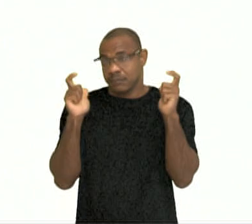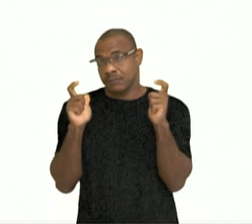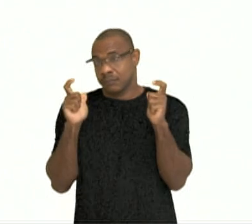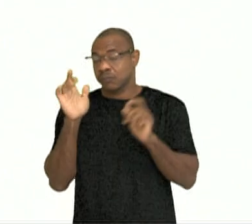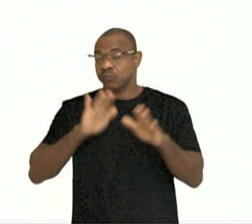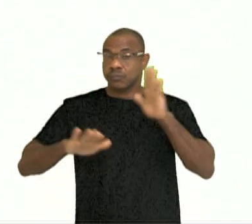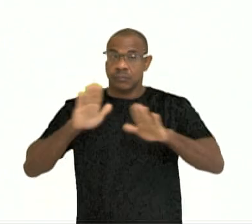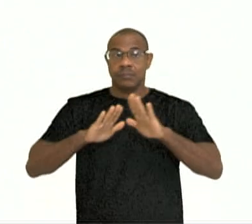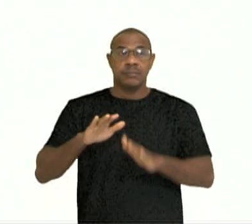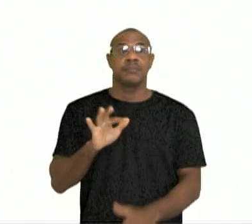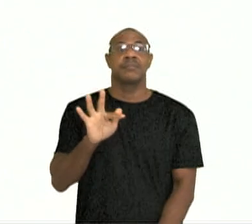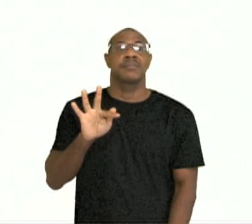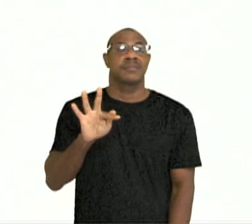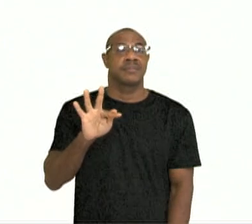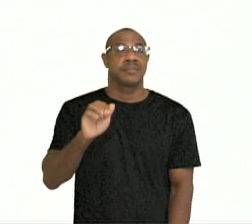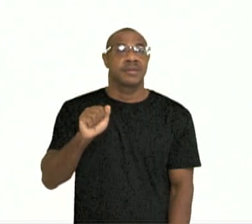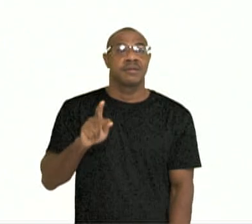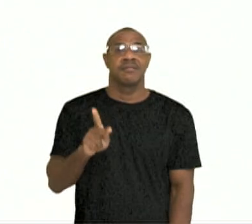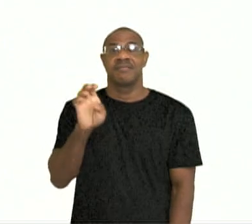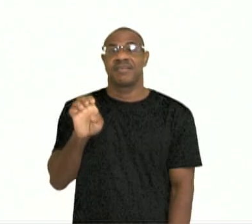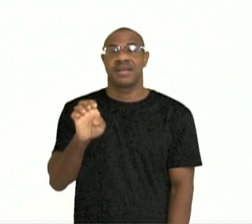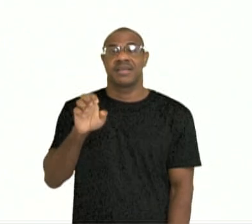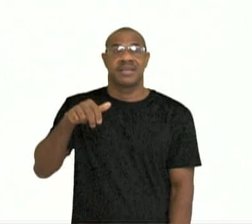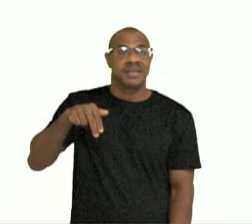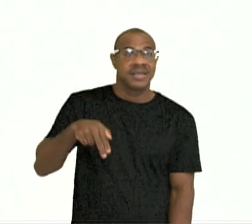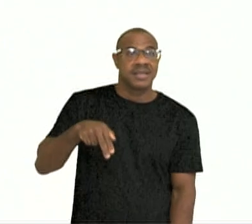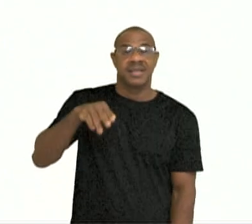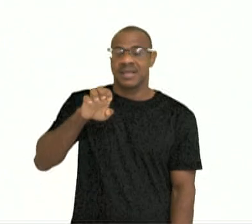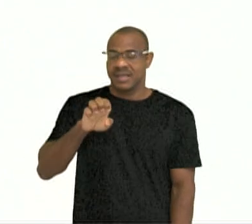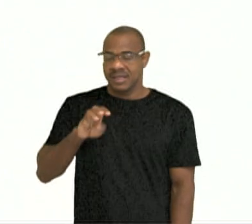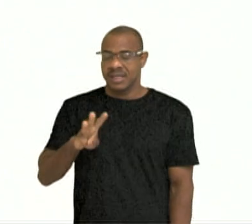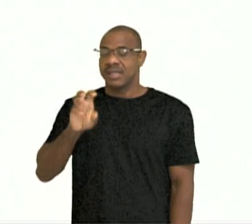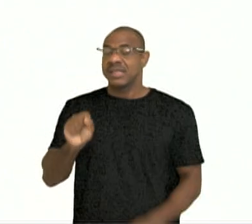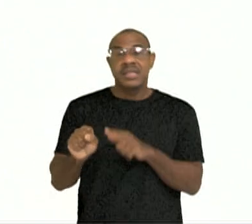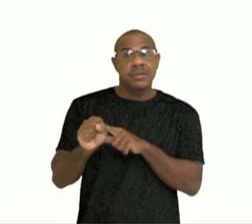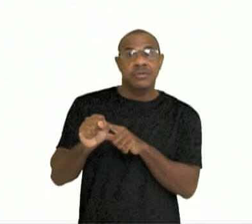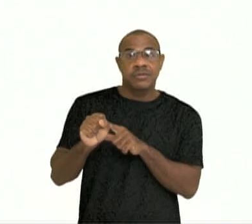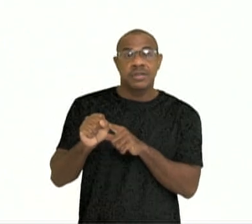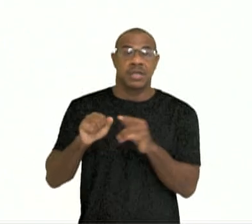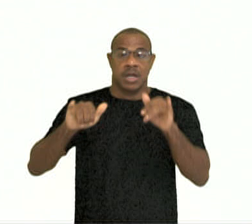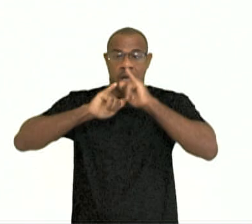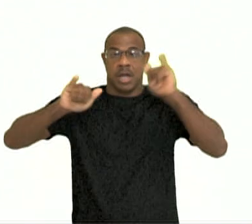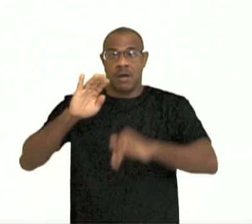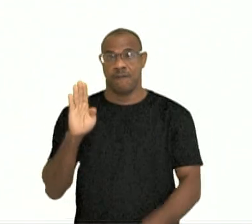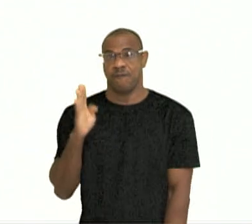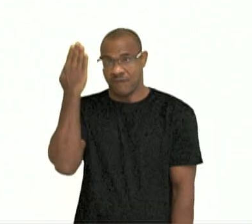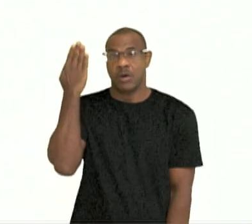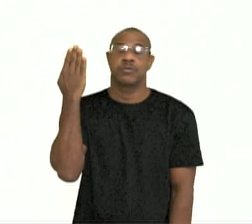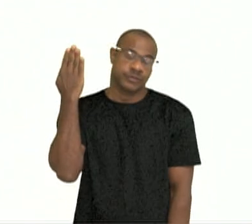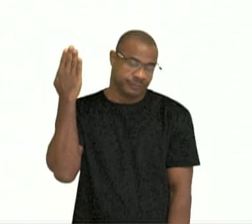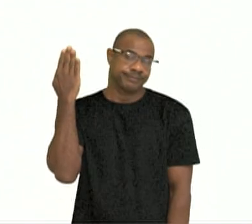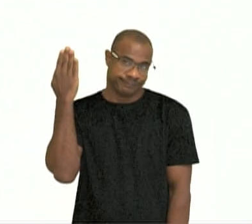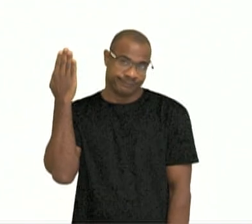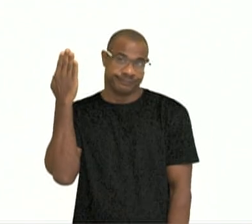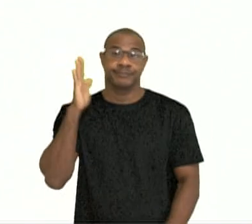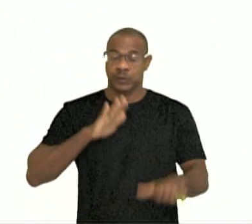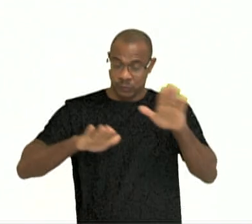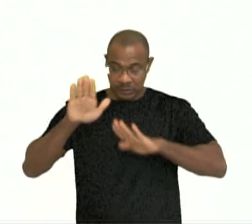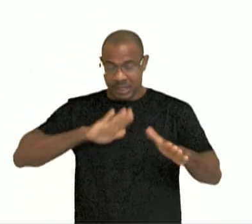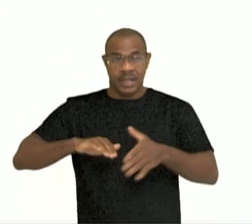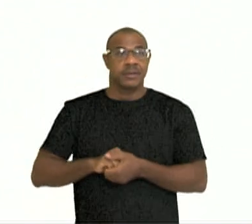fake news. O que é uma fake news? Como o próprio nome diz, é uma notícia falsa. E eu tenho